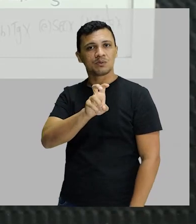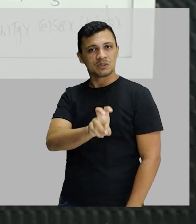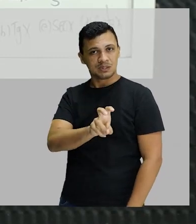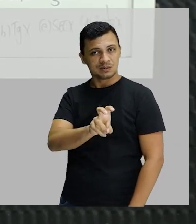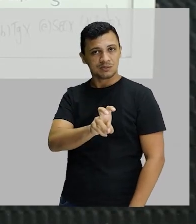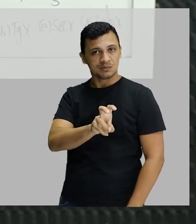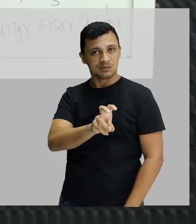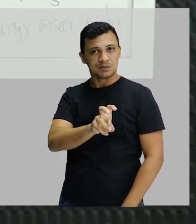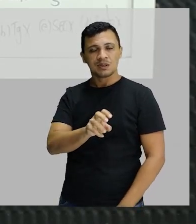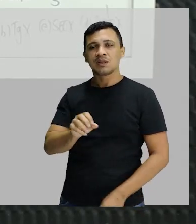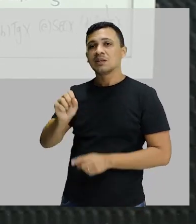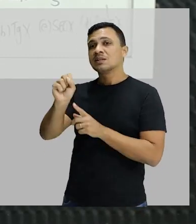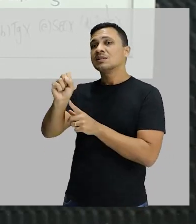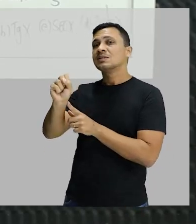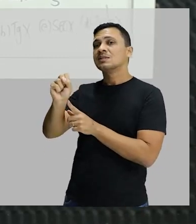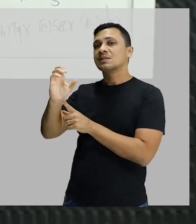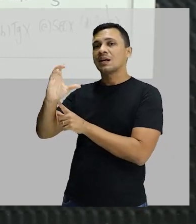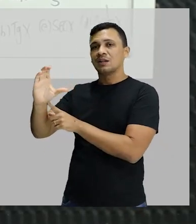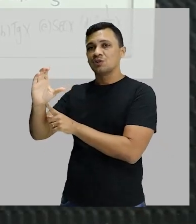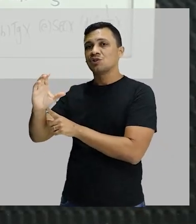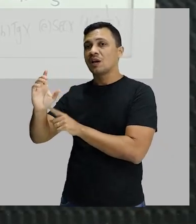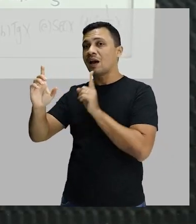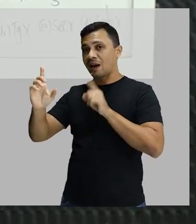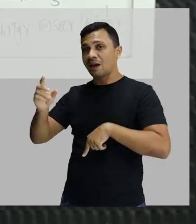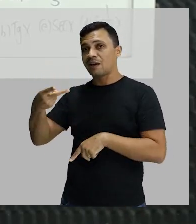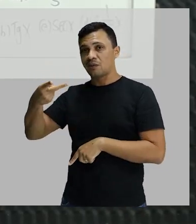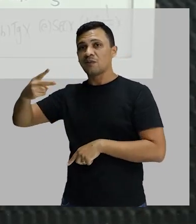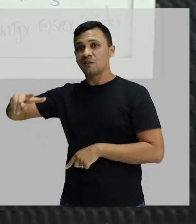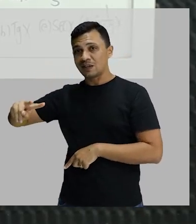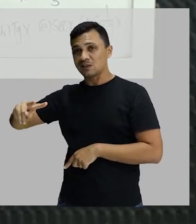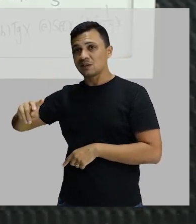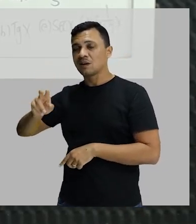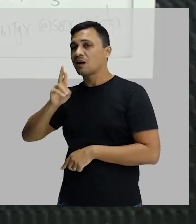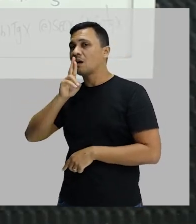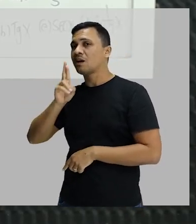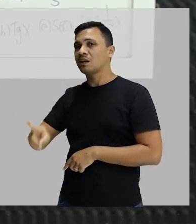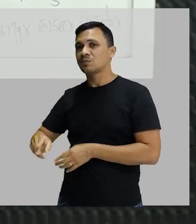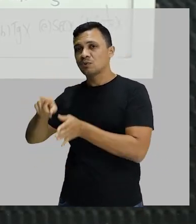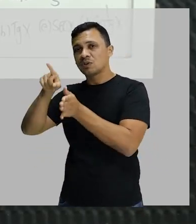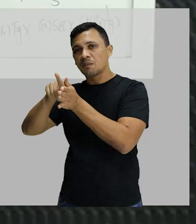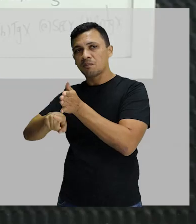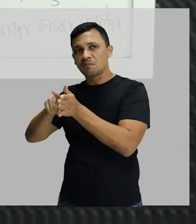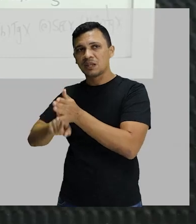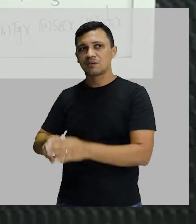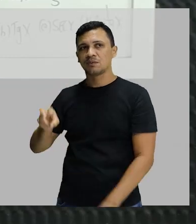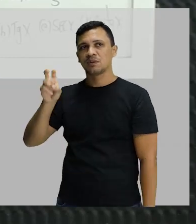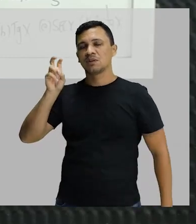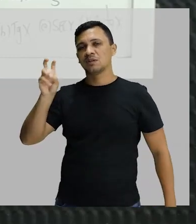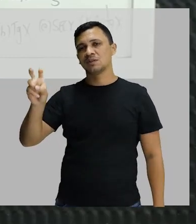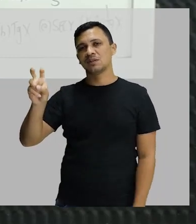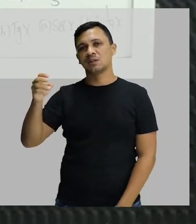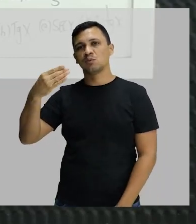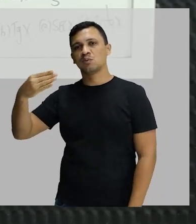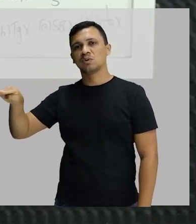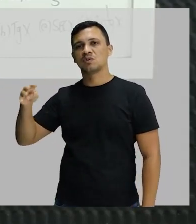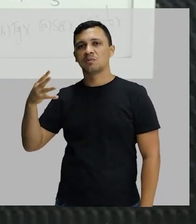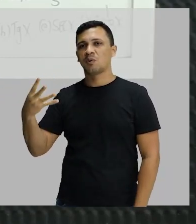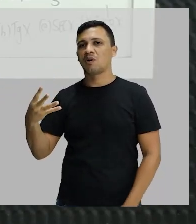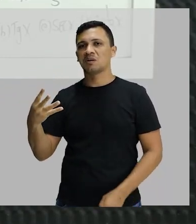secante é a sua inversa, então vai ser menos 5/4. Não precisa nem fazer conta. Só lembrar do